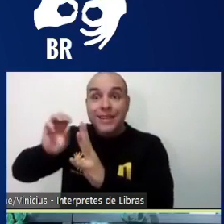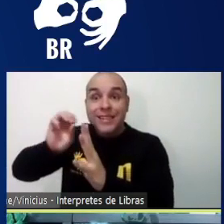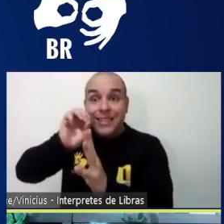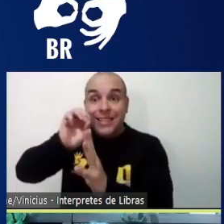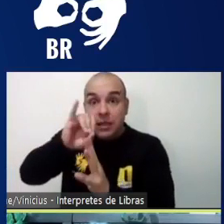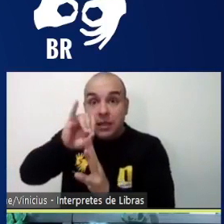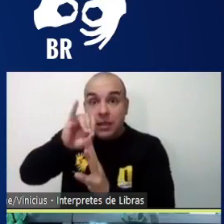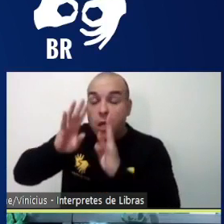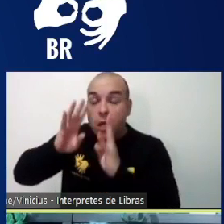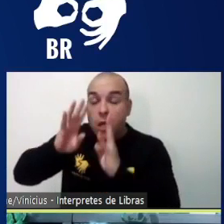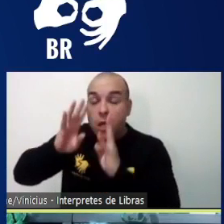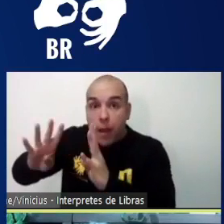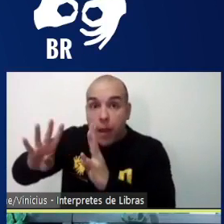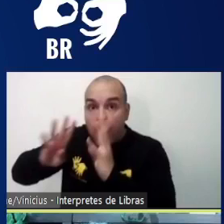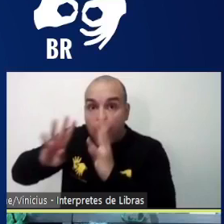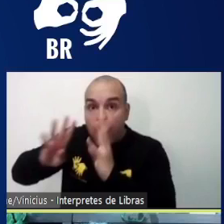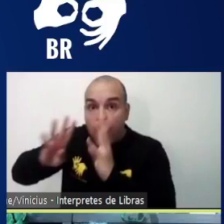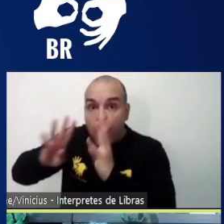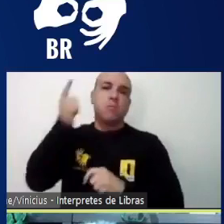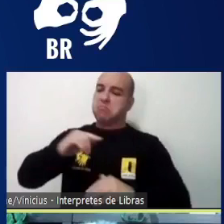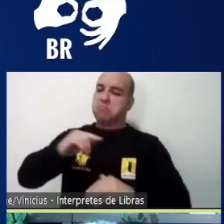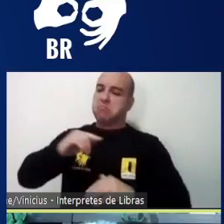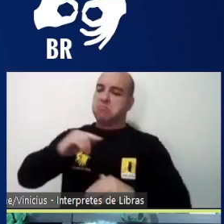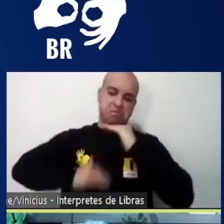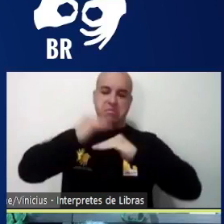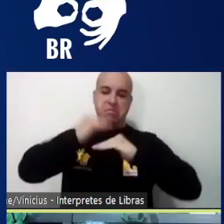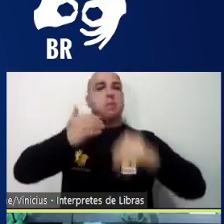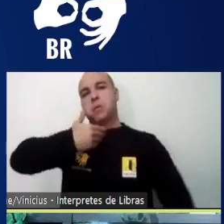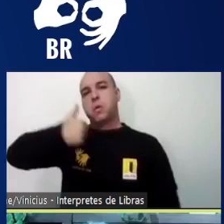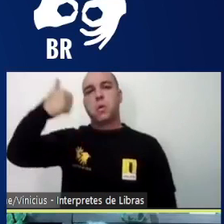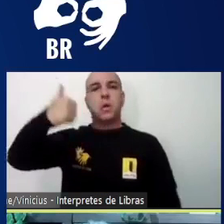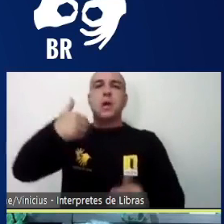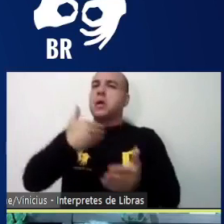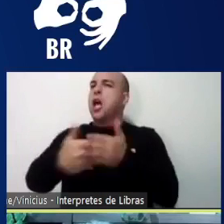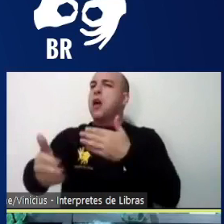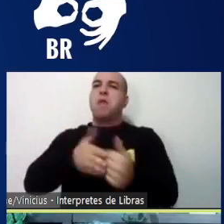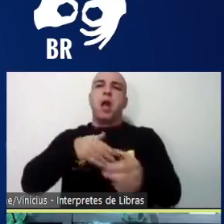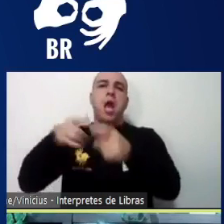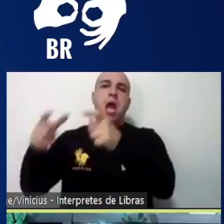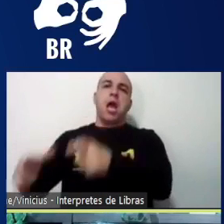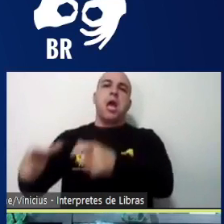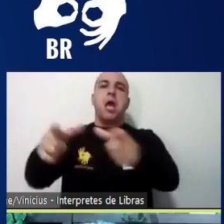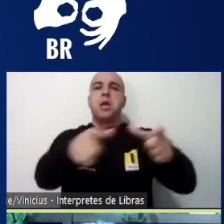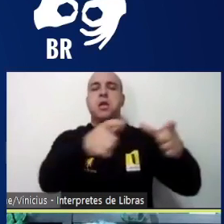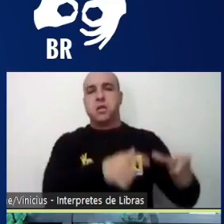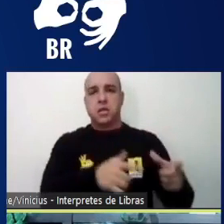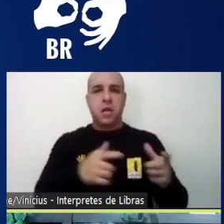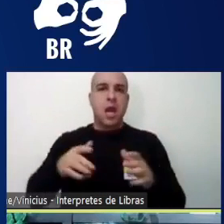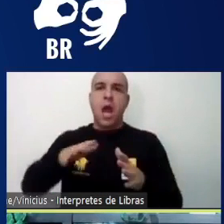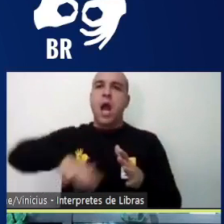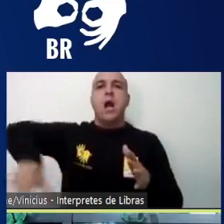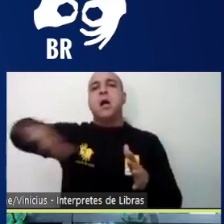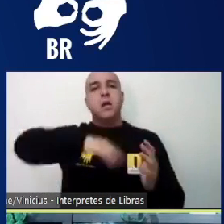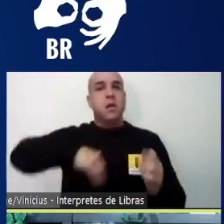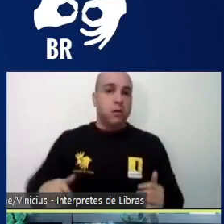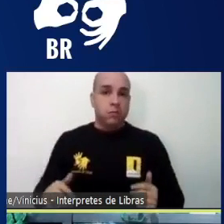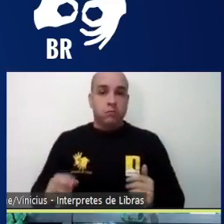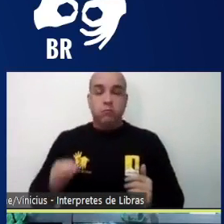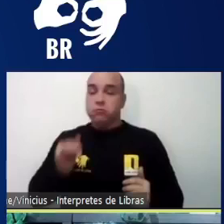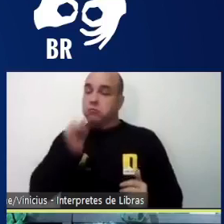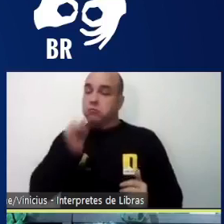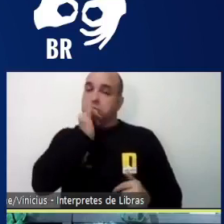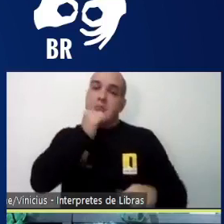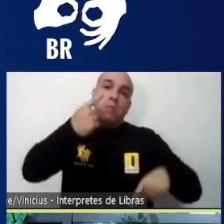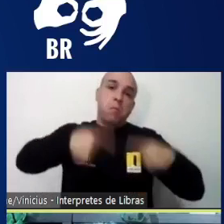acontecer. Em todos os pilares, né? Em todos os setores, nas políticas públicas.